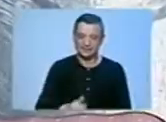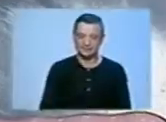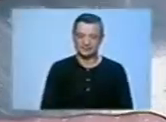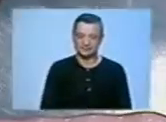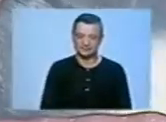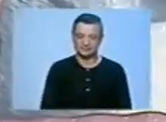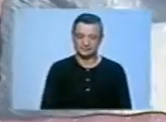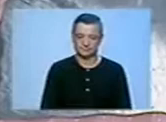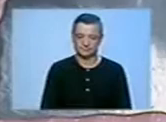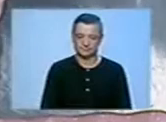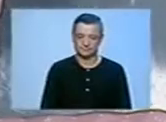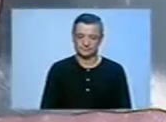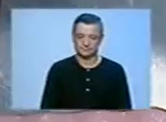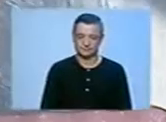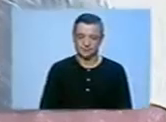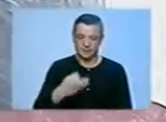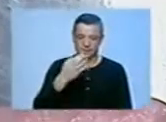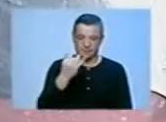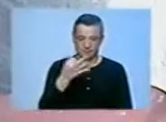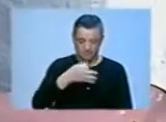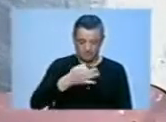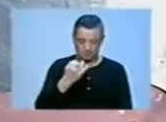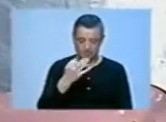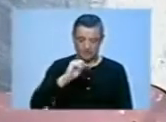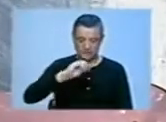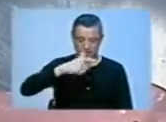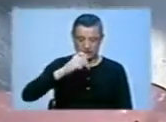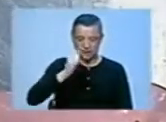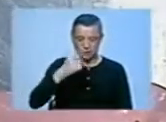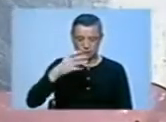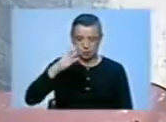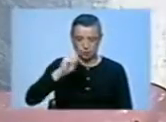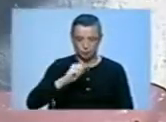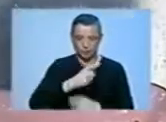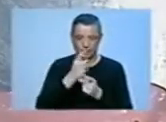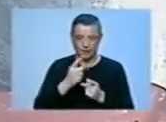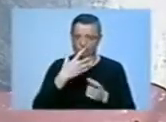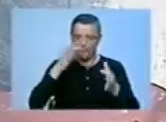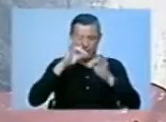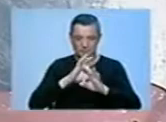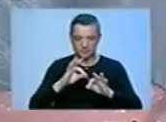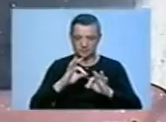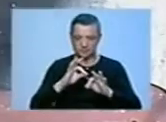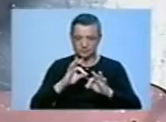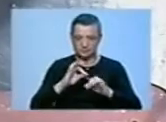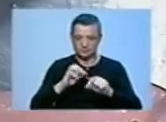em um pedacinho de pistaches também também está entre as dez mais já o corsa eo planeta